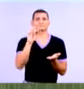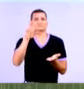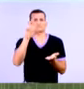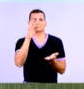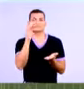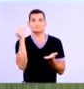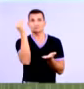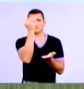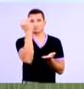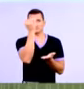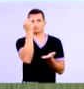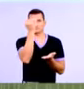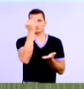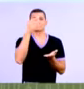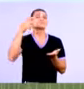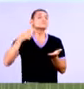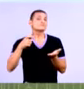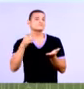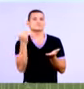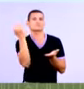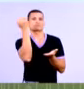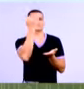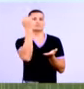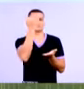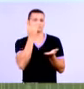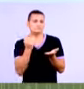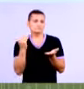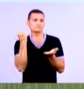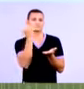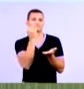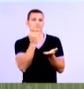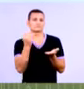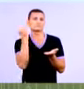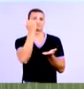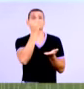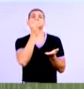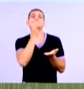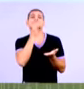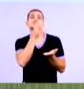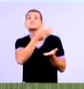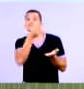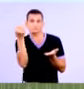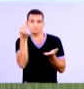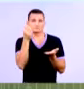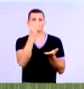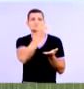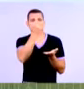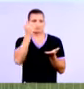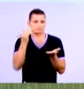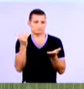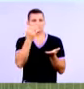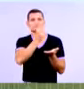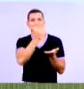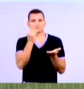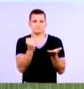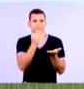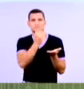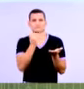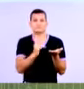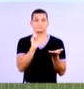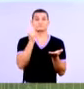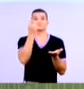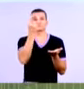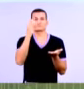vai inserindo no topo. E toda vez que eu vou remover, eu removo do topo. Então, eu tenho um único controlador.